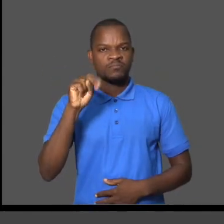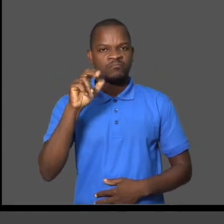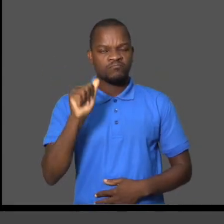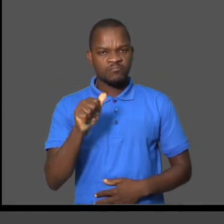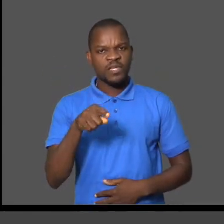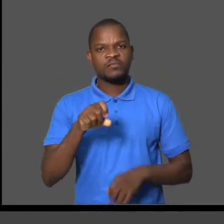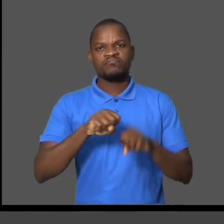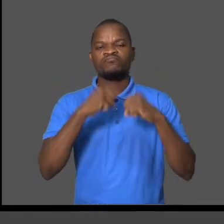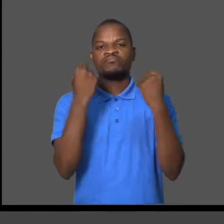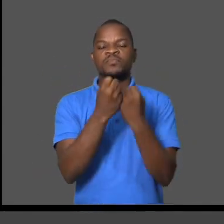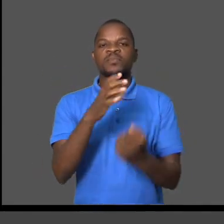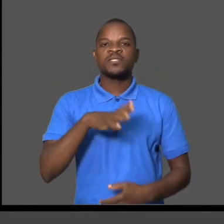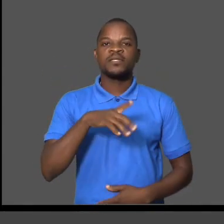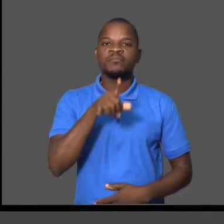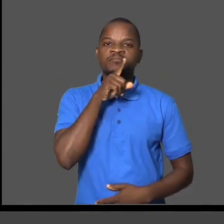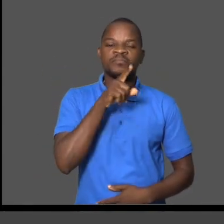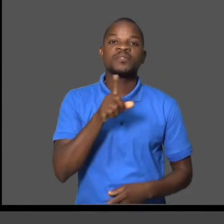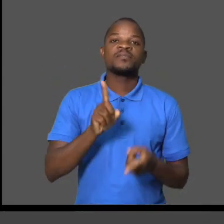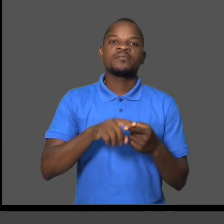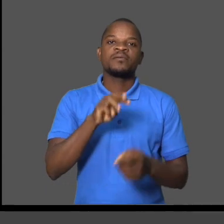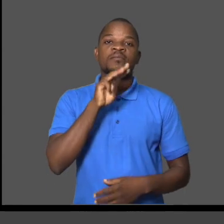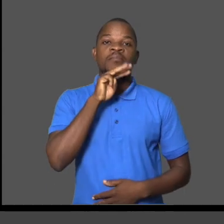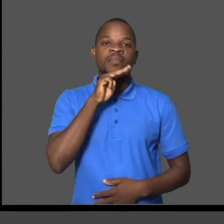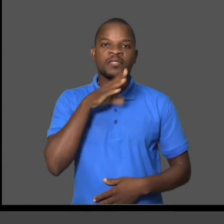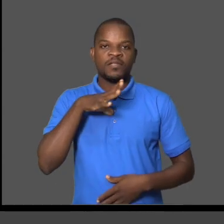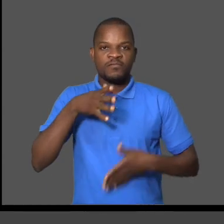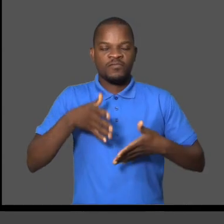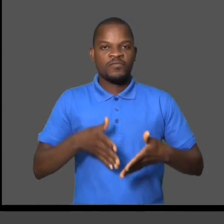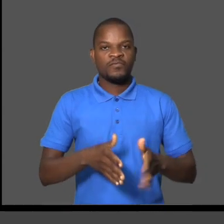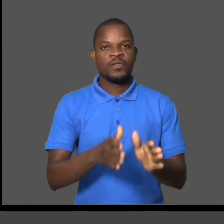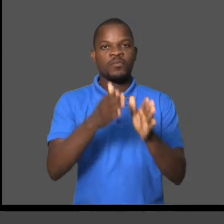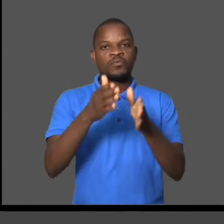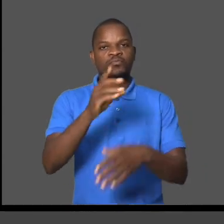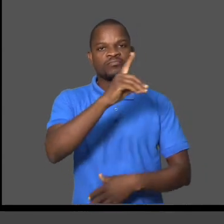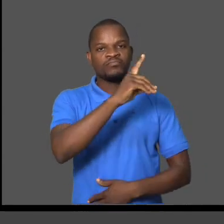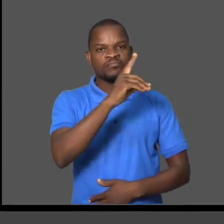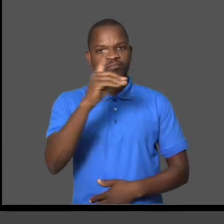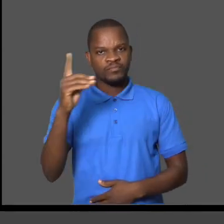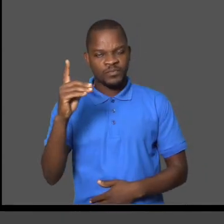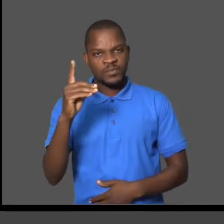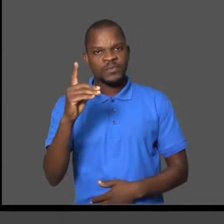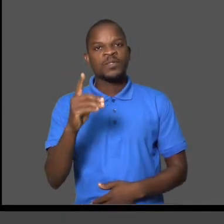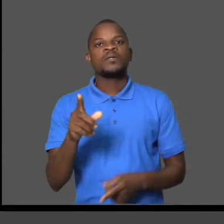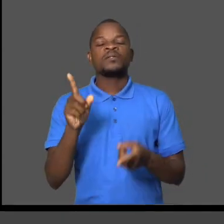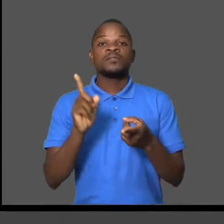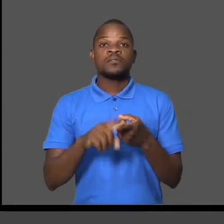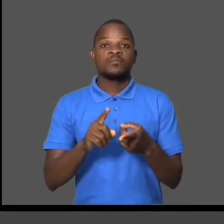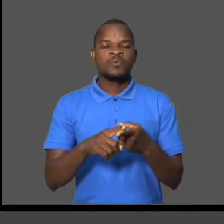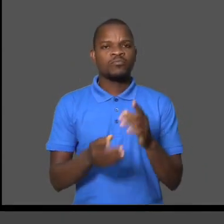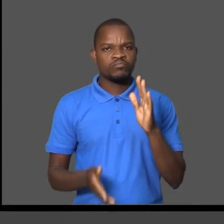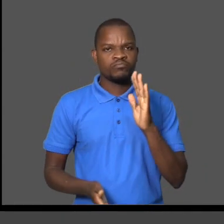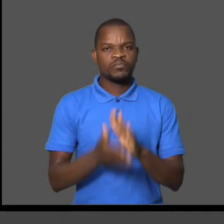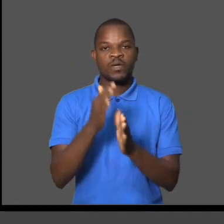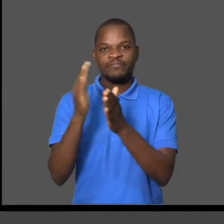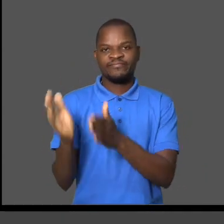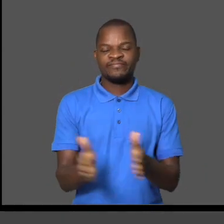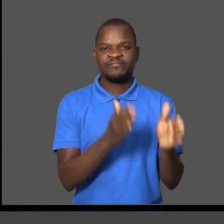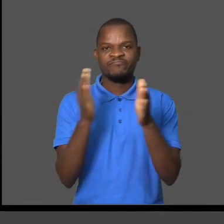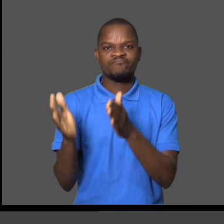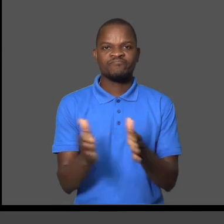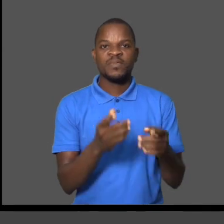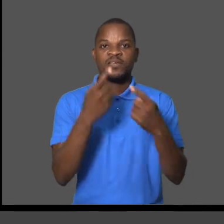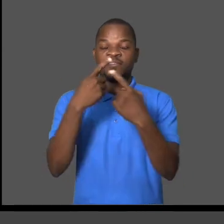sorrisos. A agremiação de pais e mães com crianças com necessidades educativas especiais vai